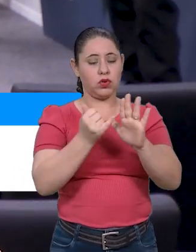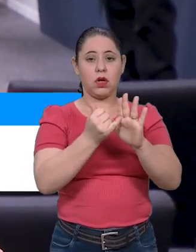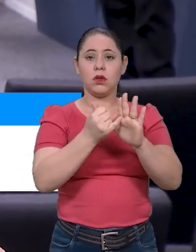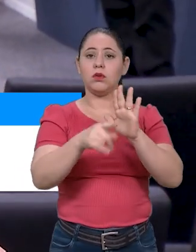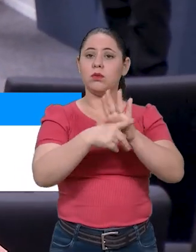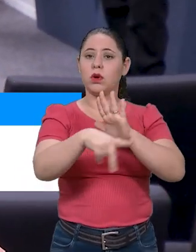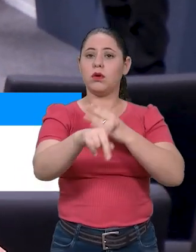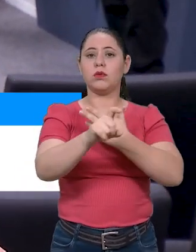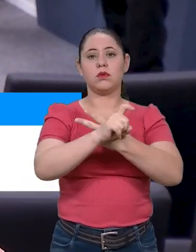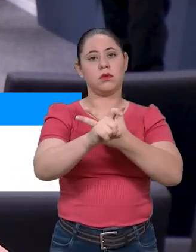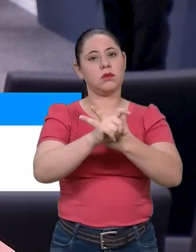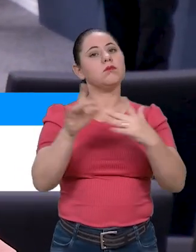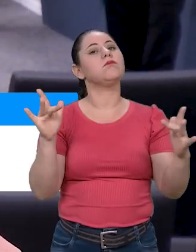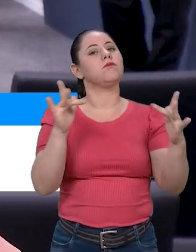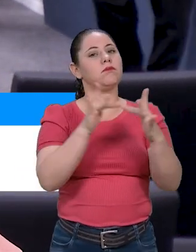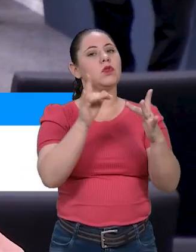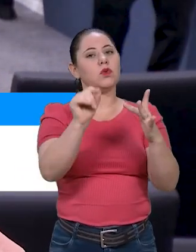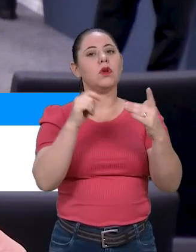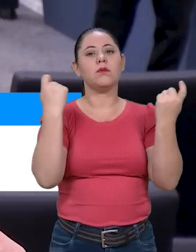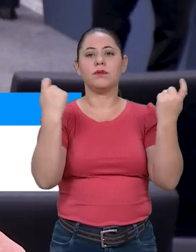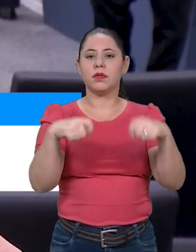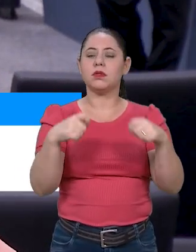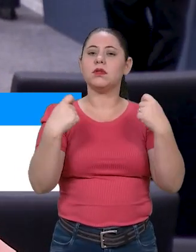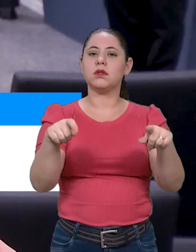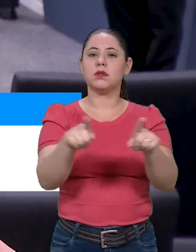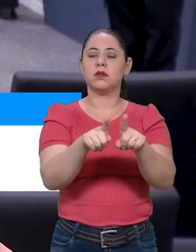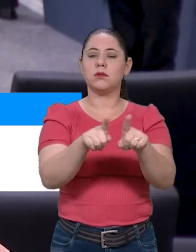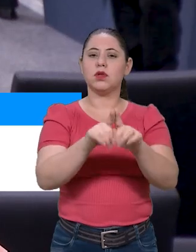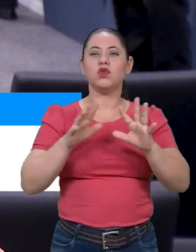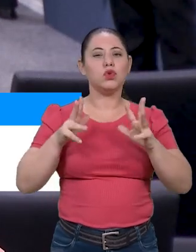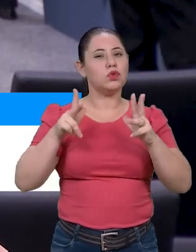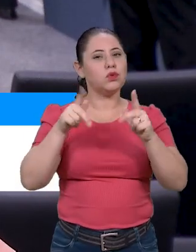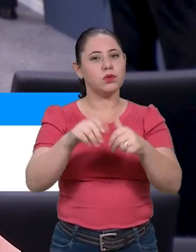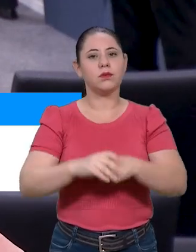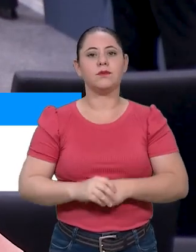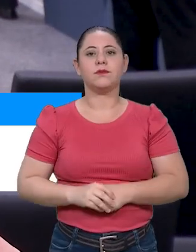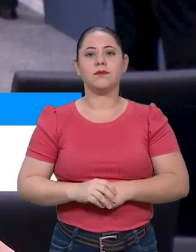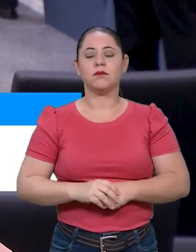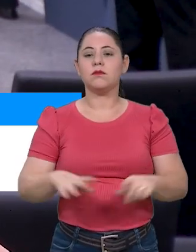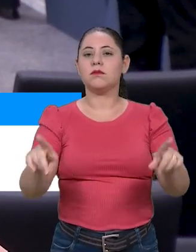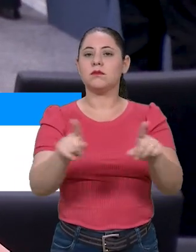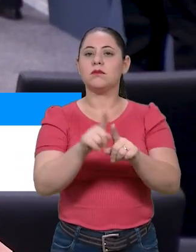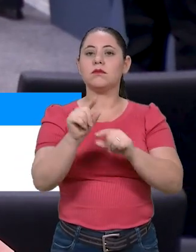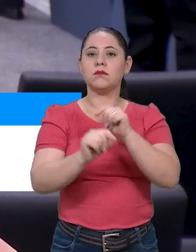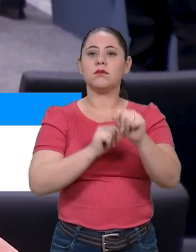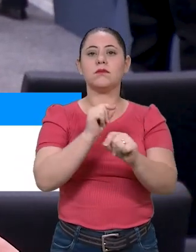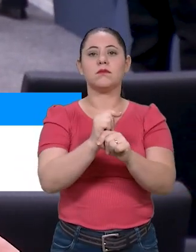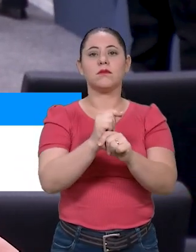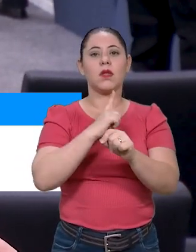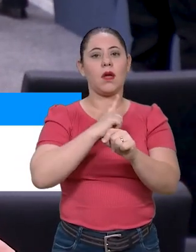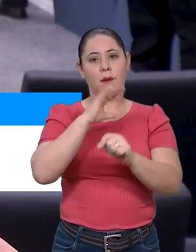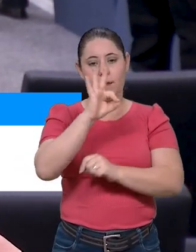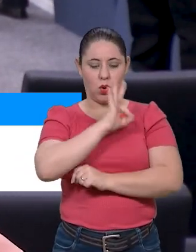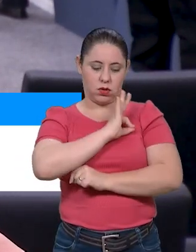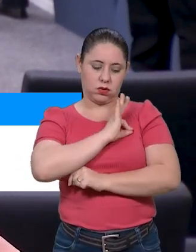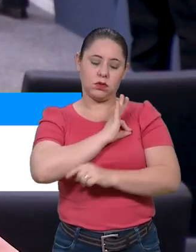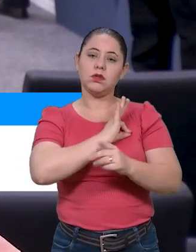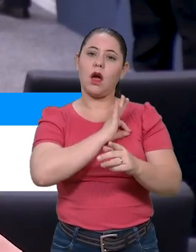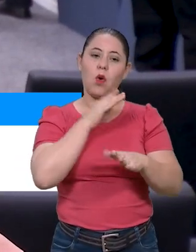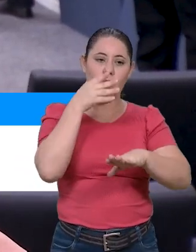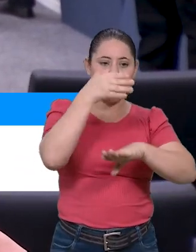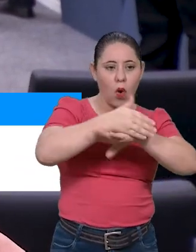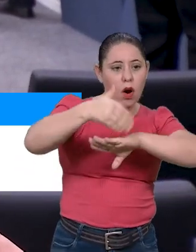esse projeto do executivo ele vende encontro a essas demandas e essas necessidades né E é claro